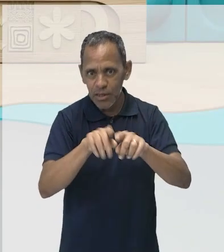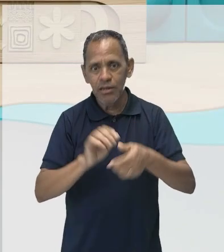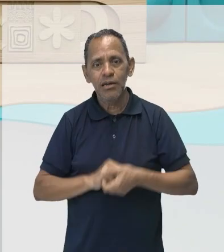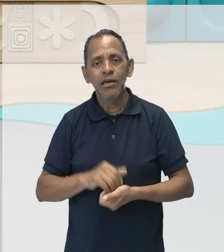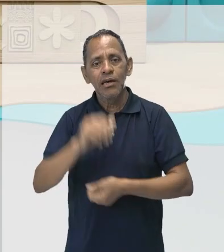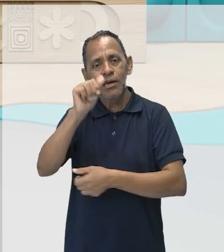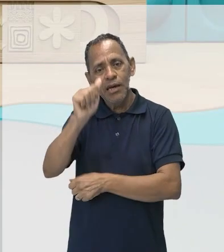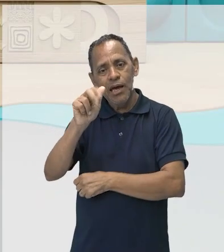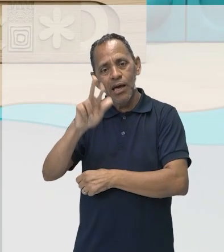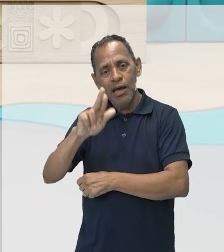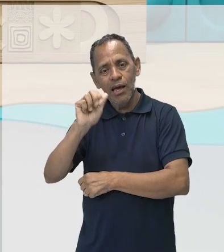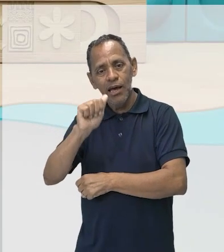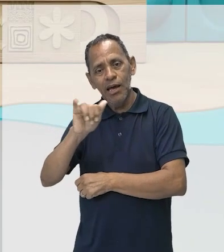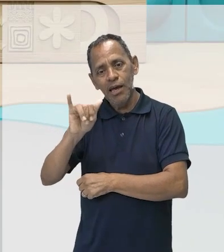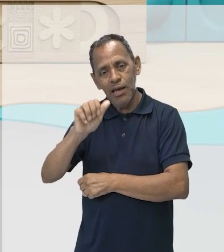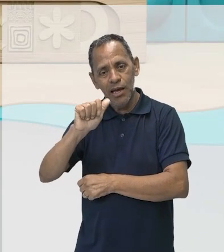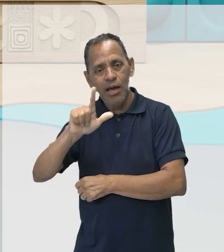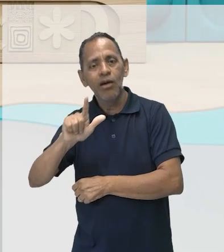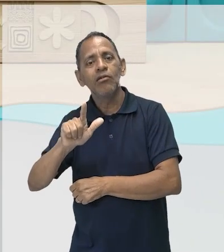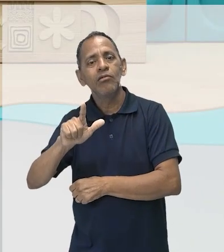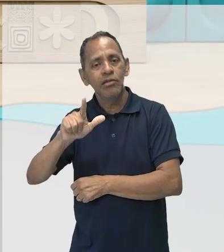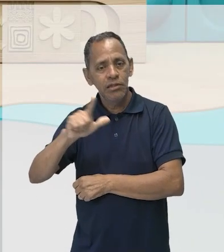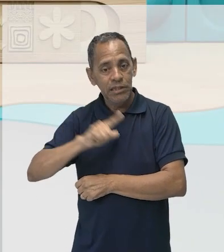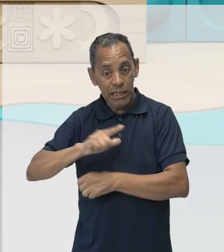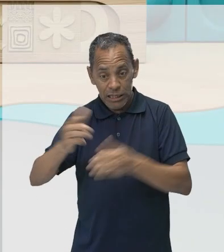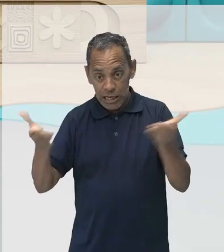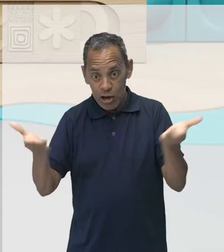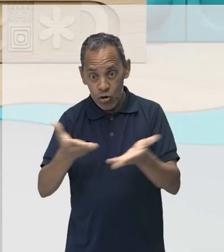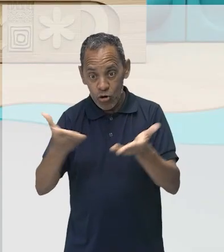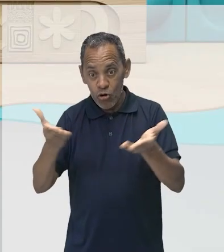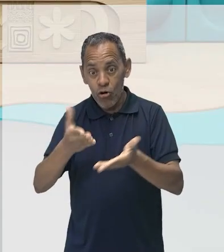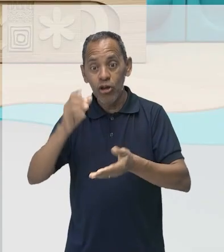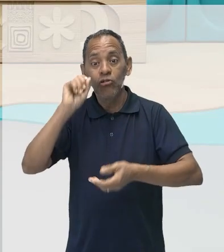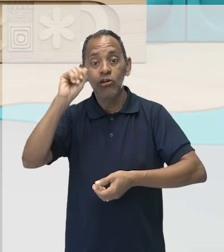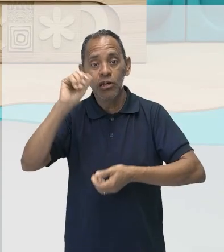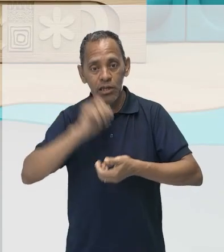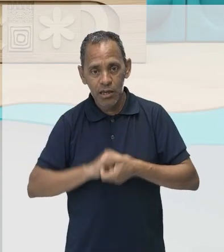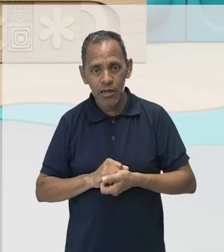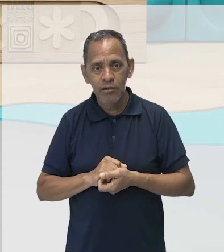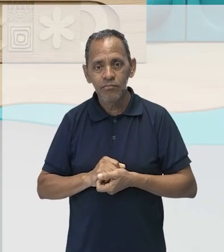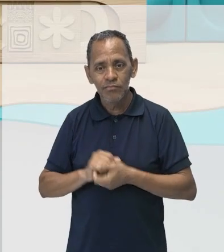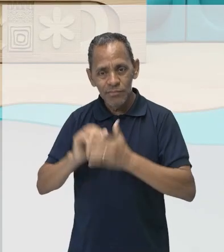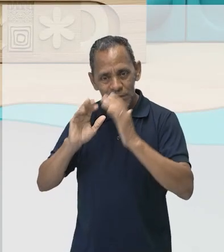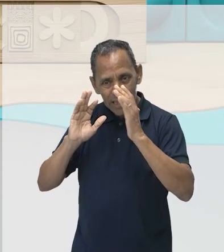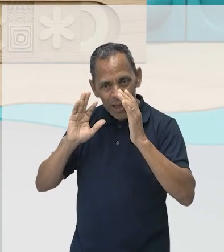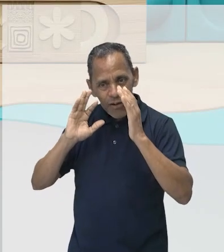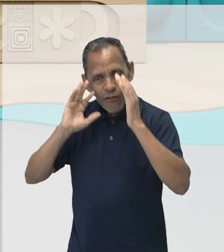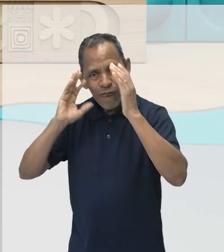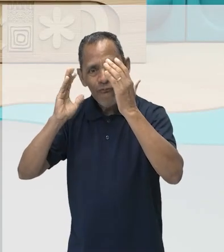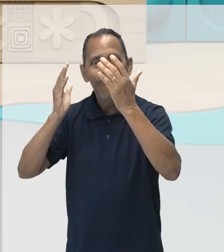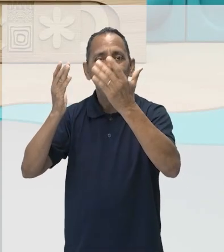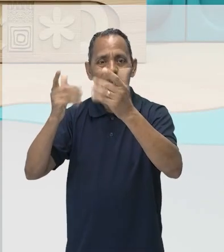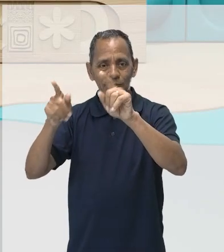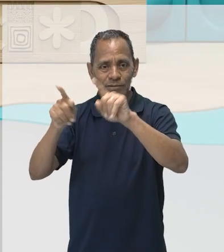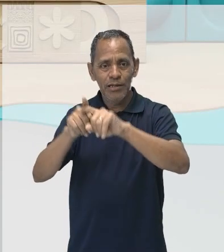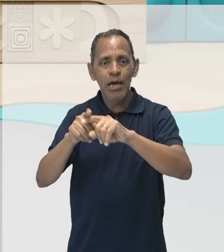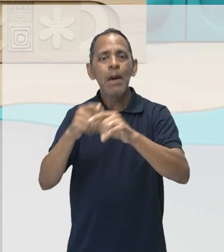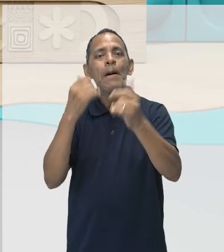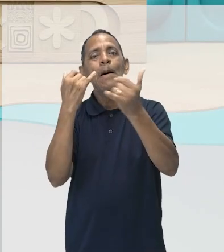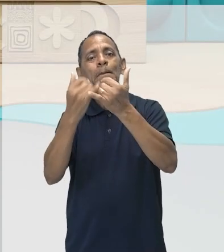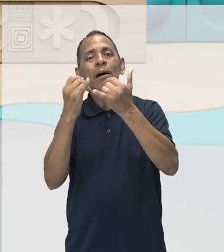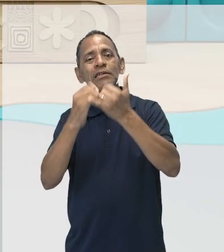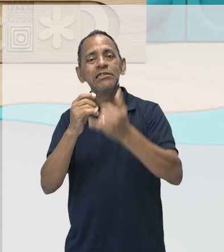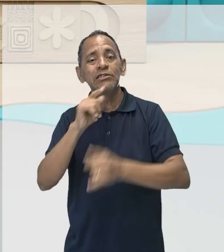um arraial, e passa a ter espetáculos com caras, né,